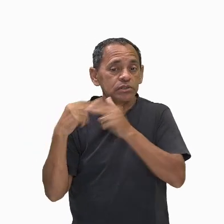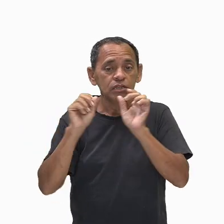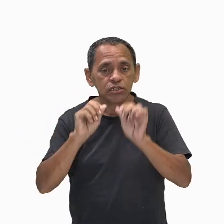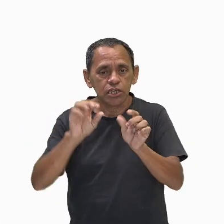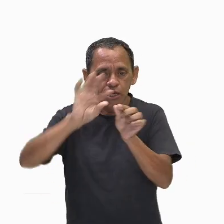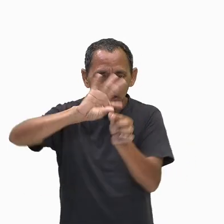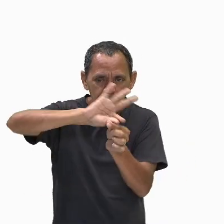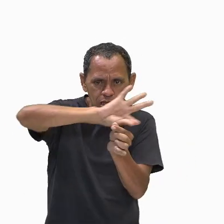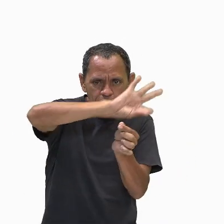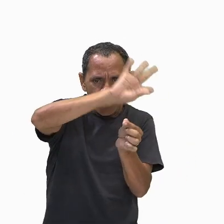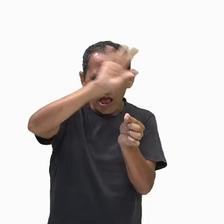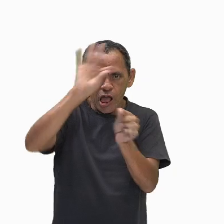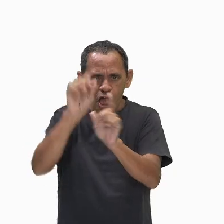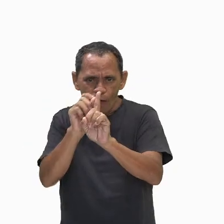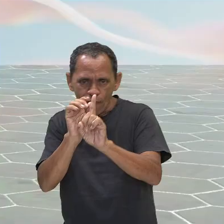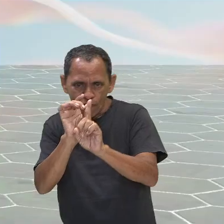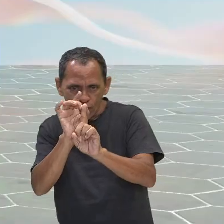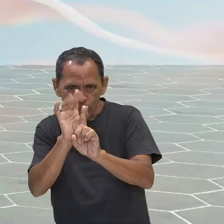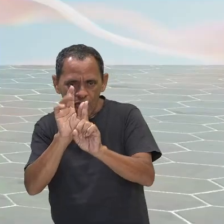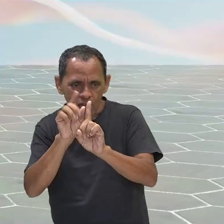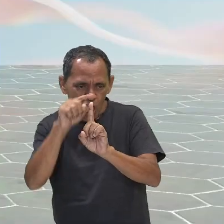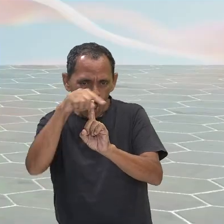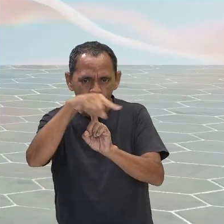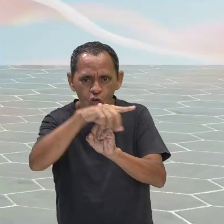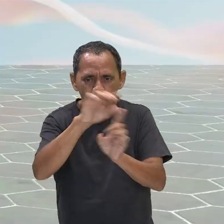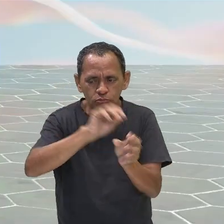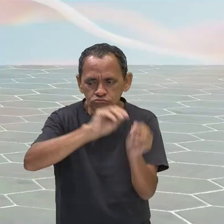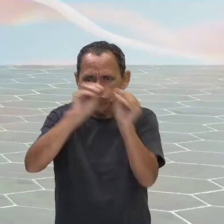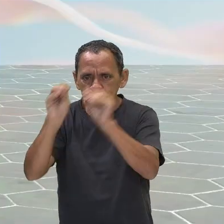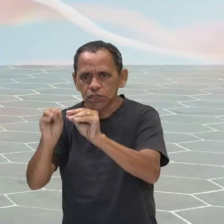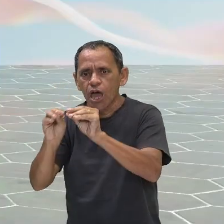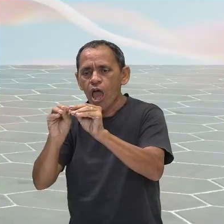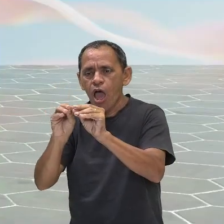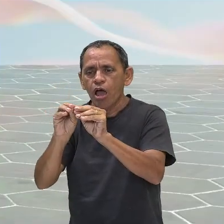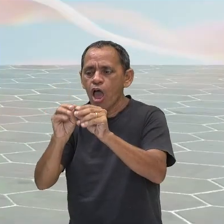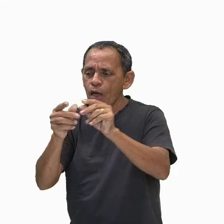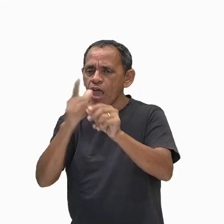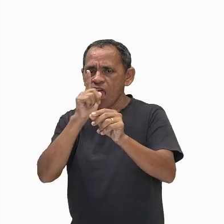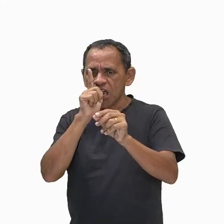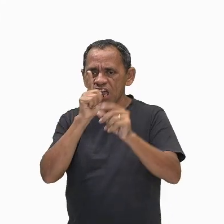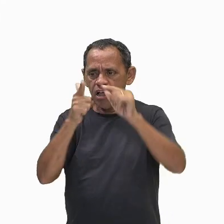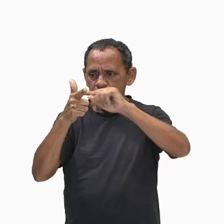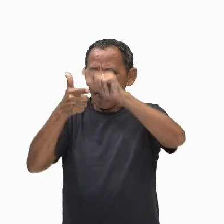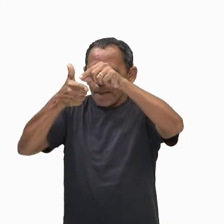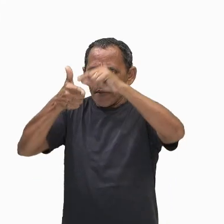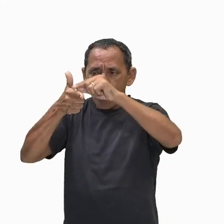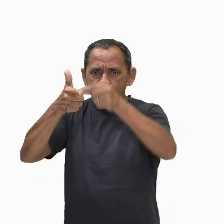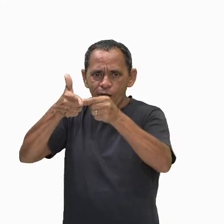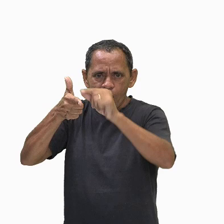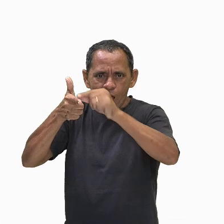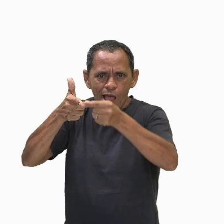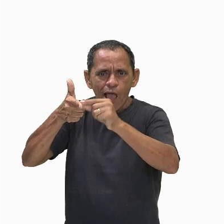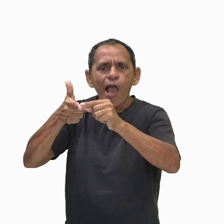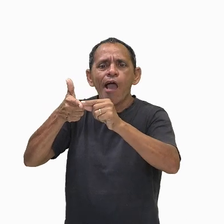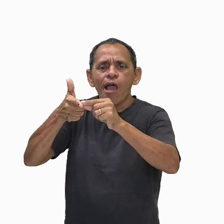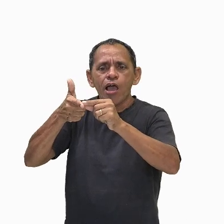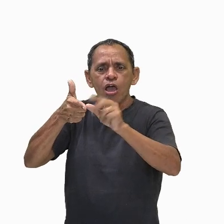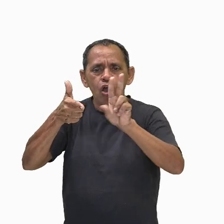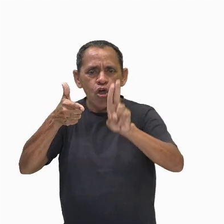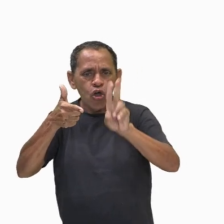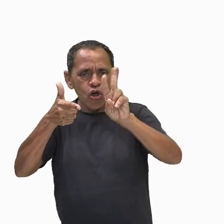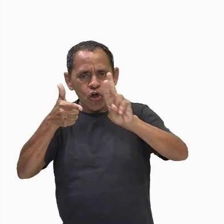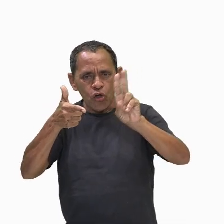tá? Para o uretra. Então, logo a seguir nós vamos comentar da uretra. Esse ducto